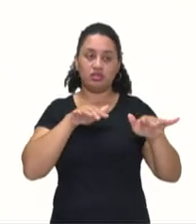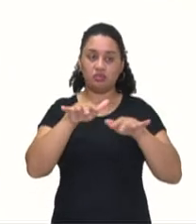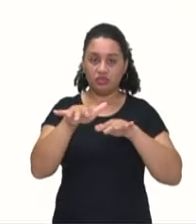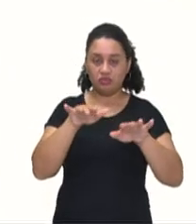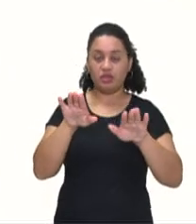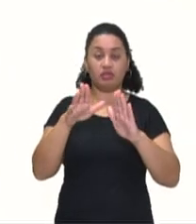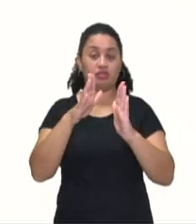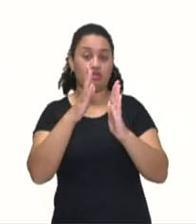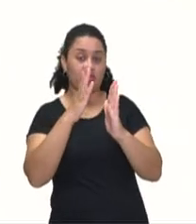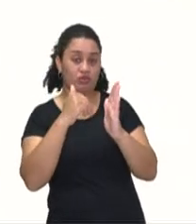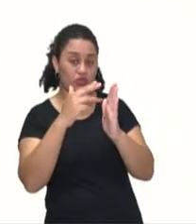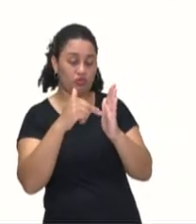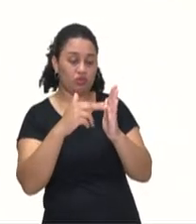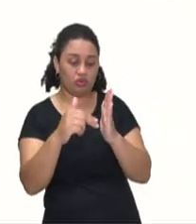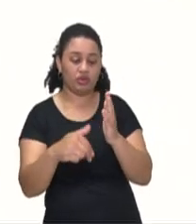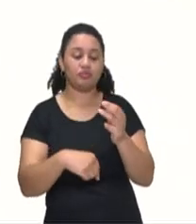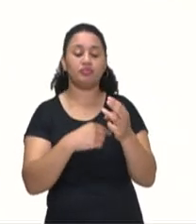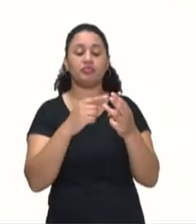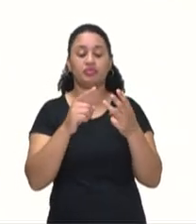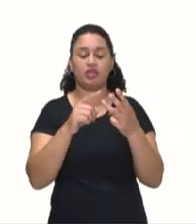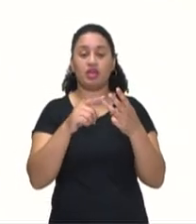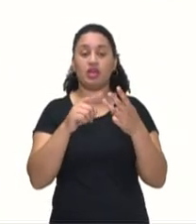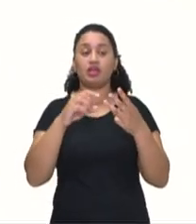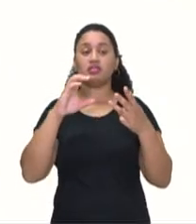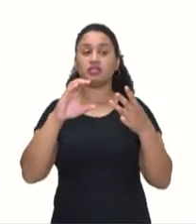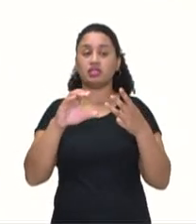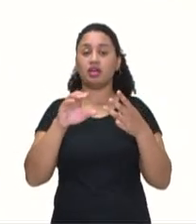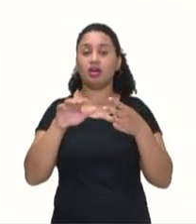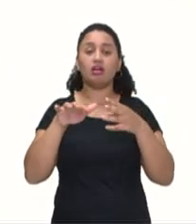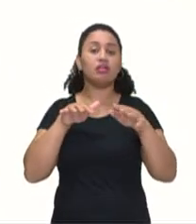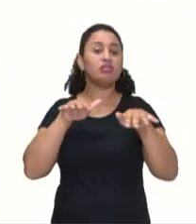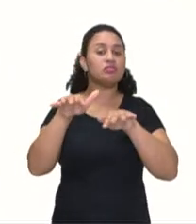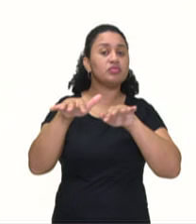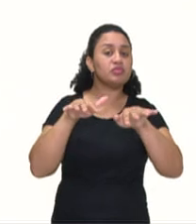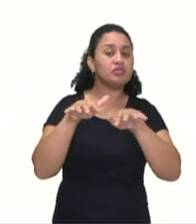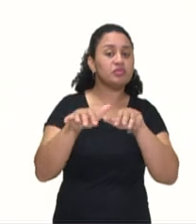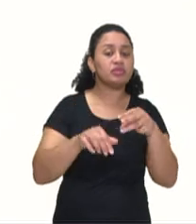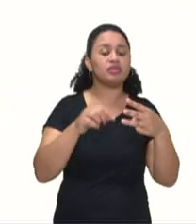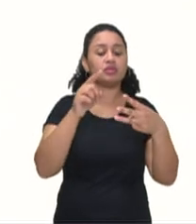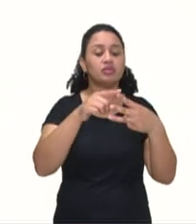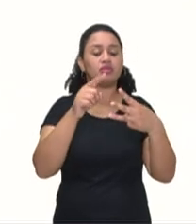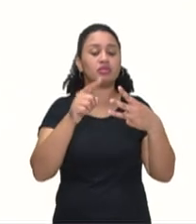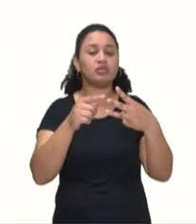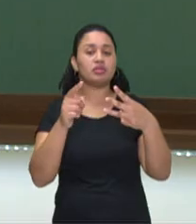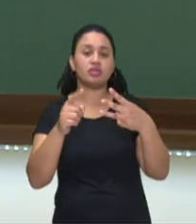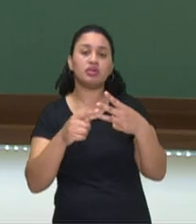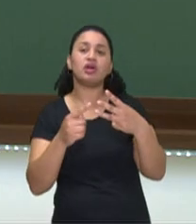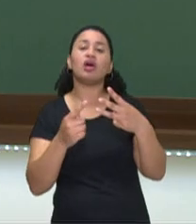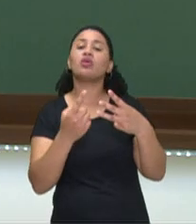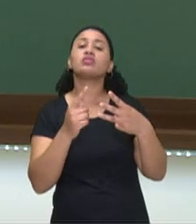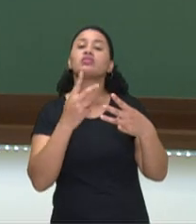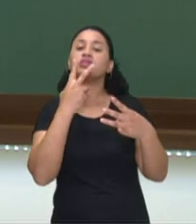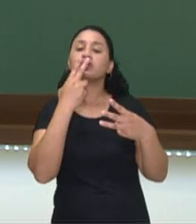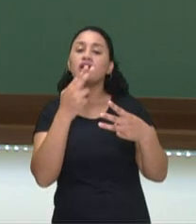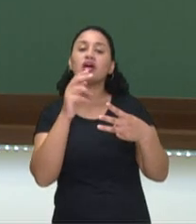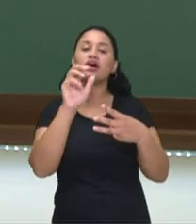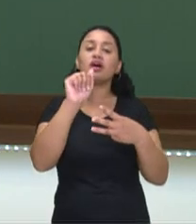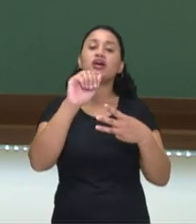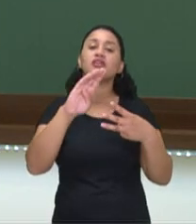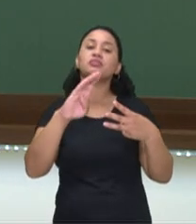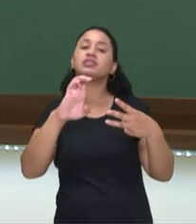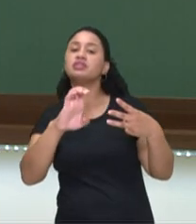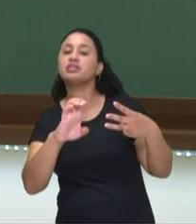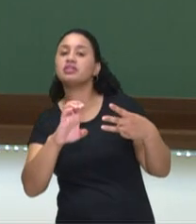movimento e pintura, né? Letra B, ou letra C, movimento. O que você acha? Letra A,